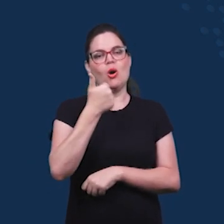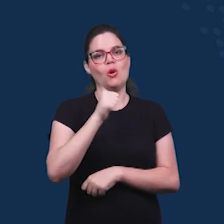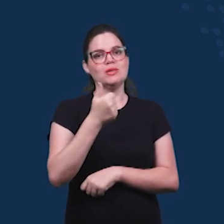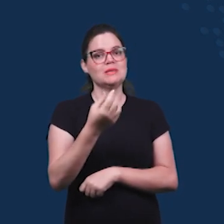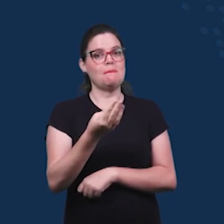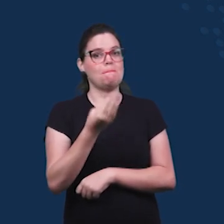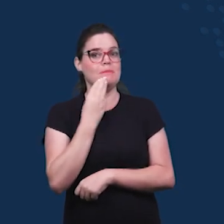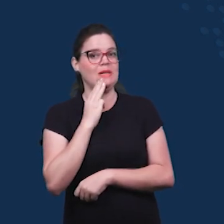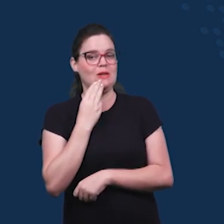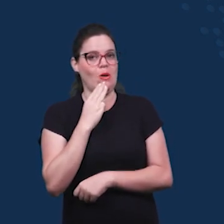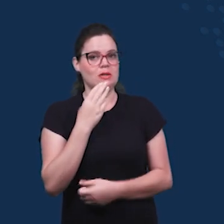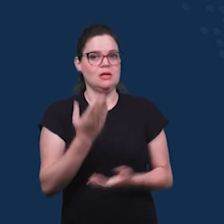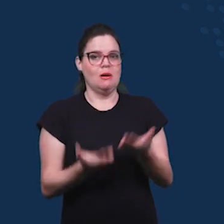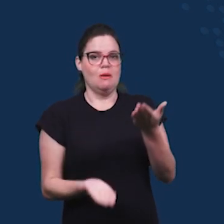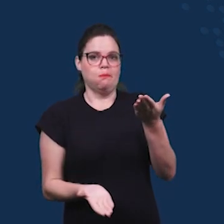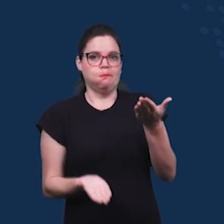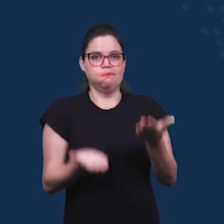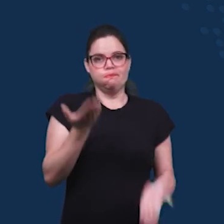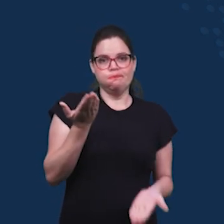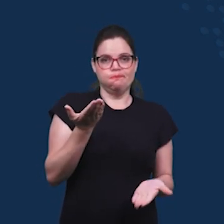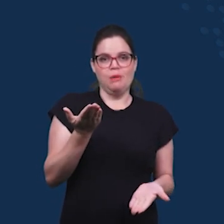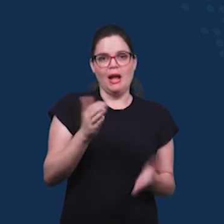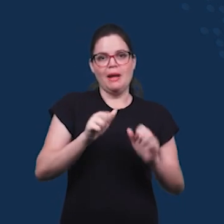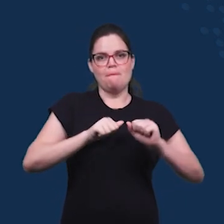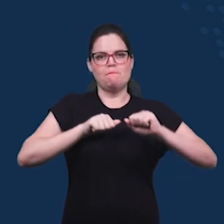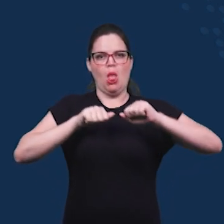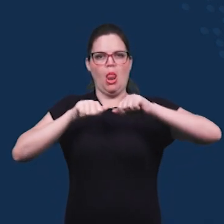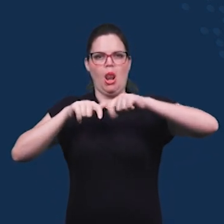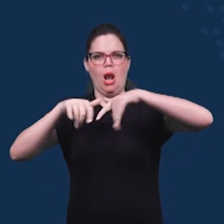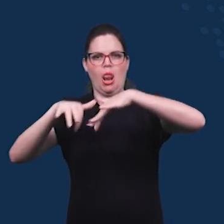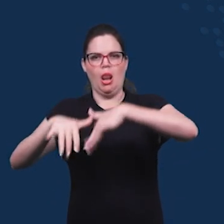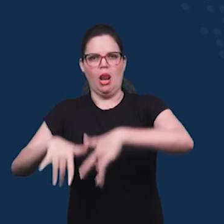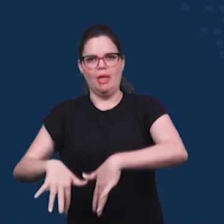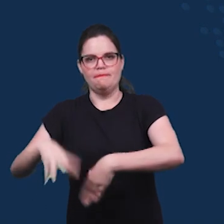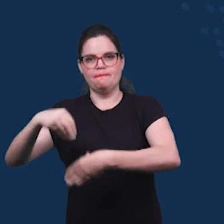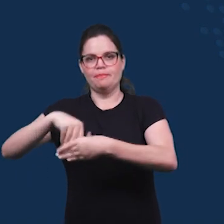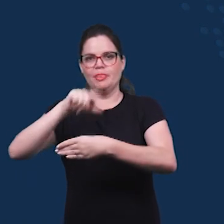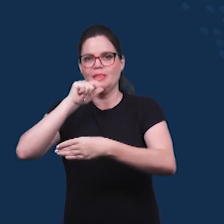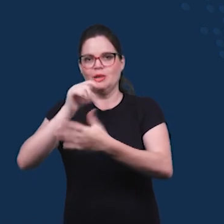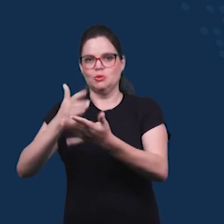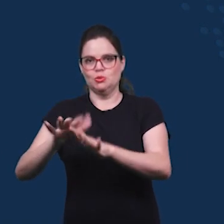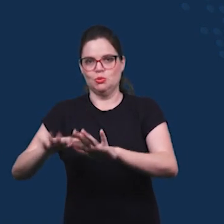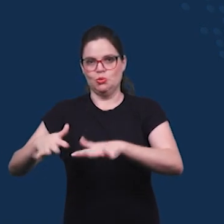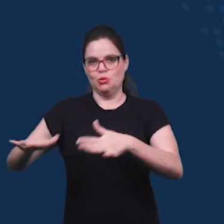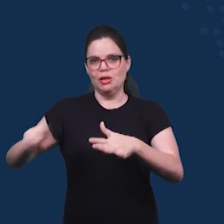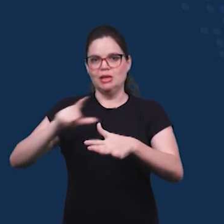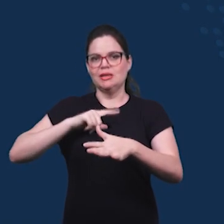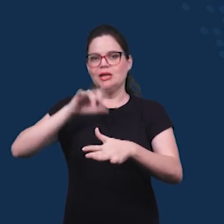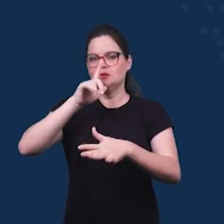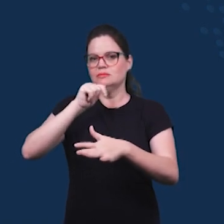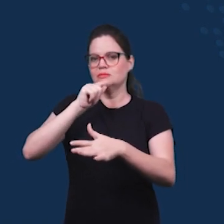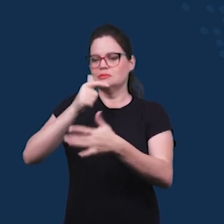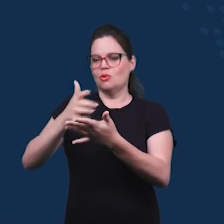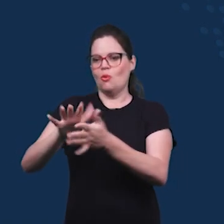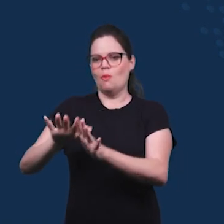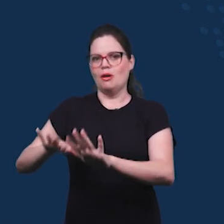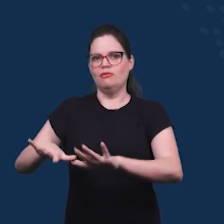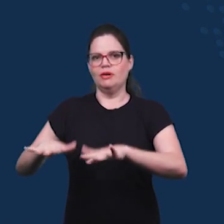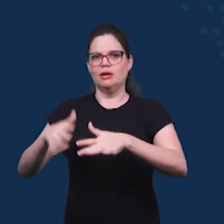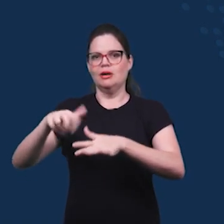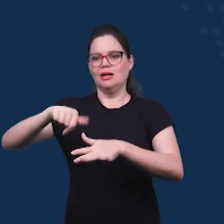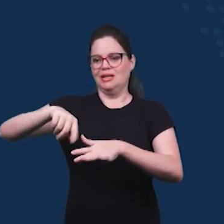Quando esse plástico chega nos oceanos, ele fica boiando. Nós temos plásticos ali desde a estrutura